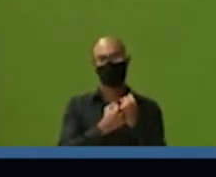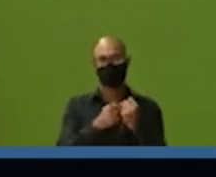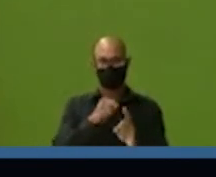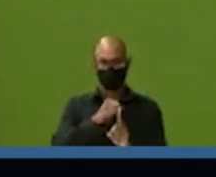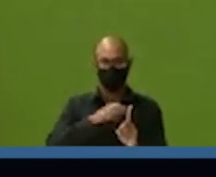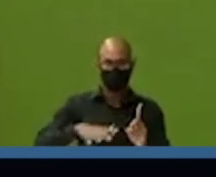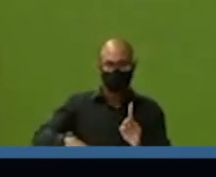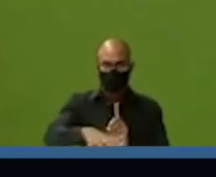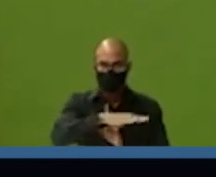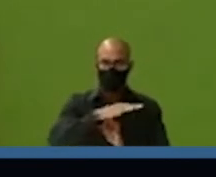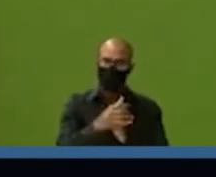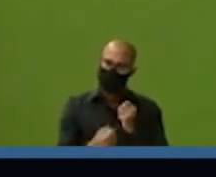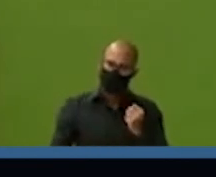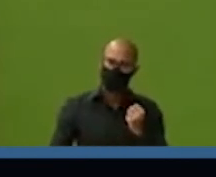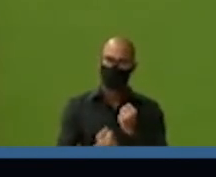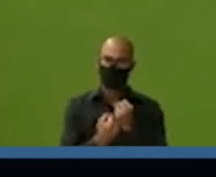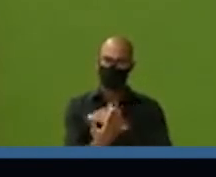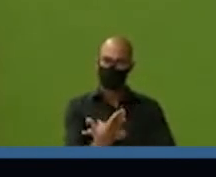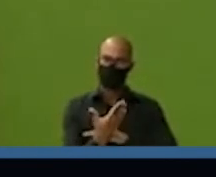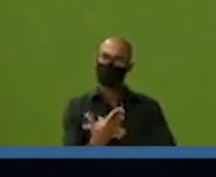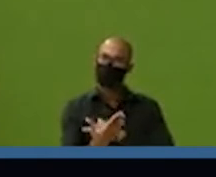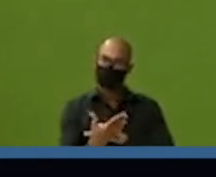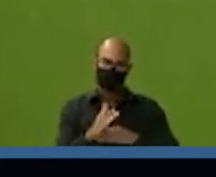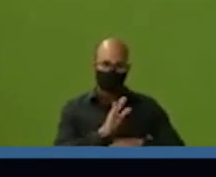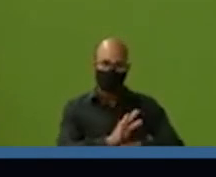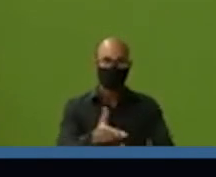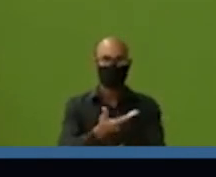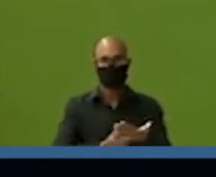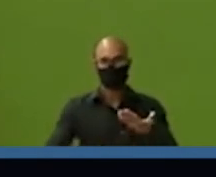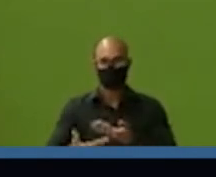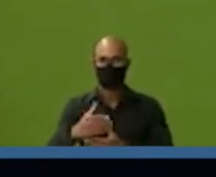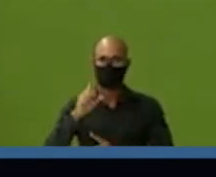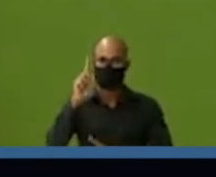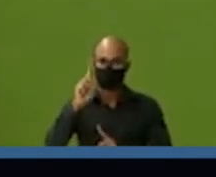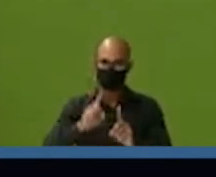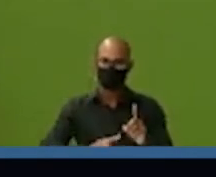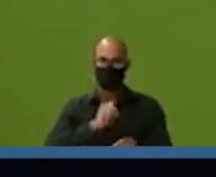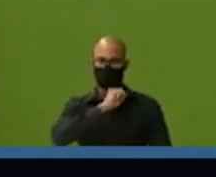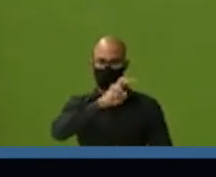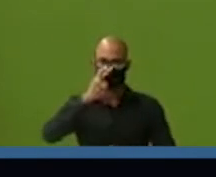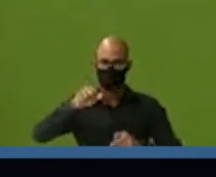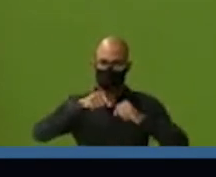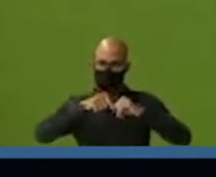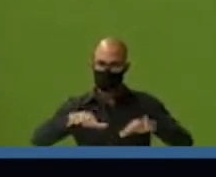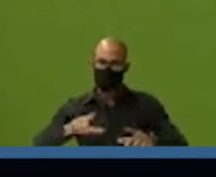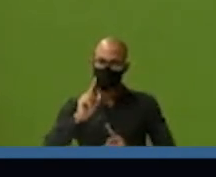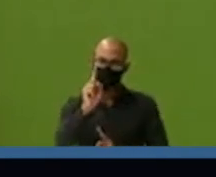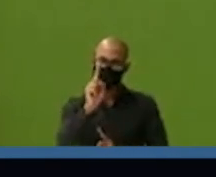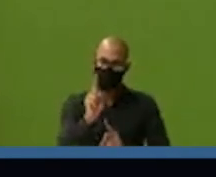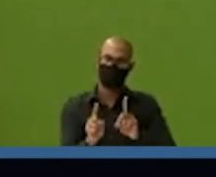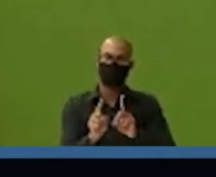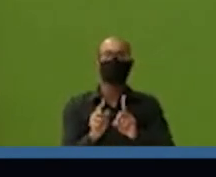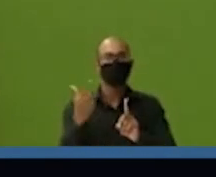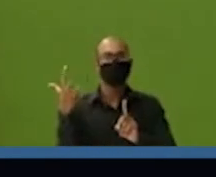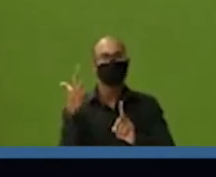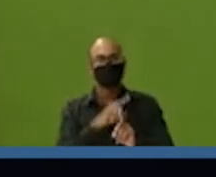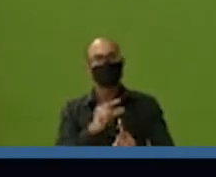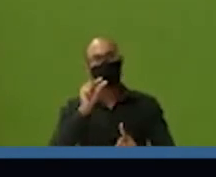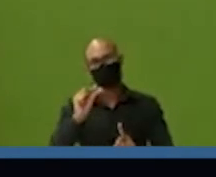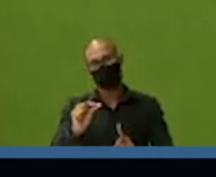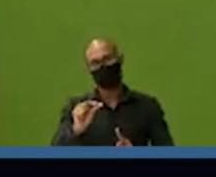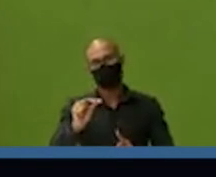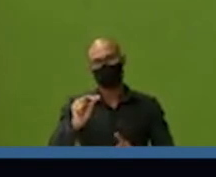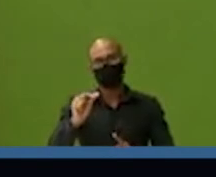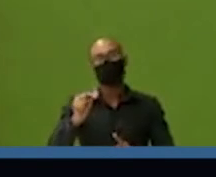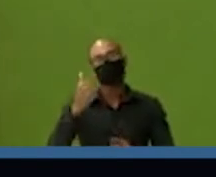muito colaborativa, que é a nossa taxa de contágio, que decresce mais um centésimo, fazendo com que